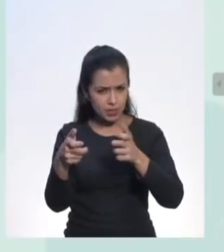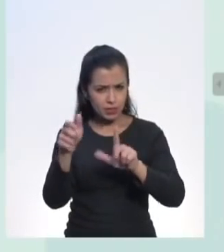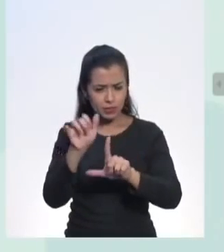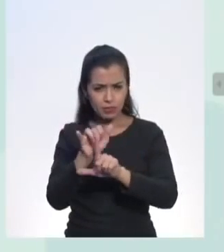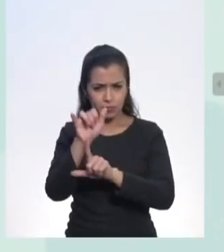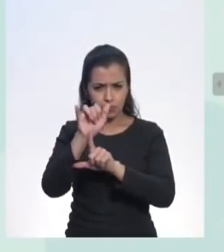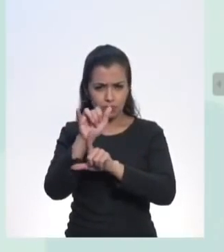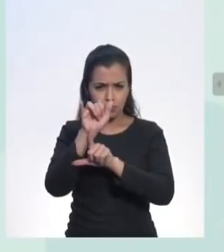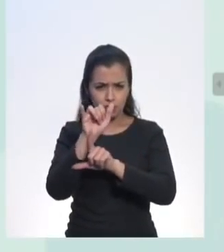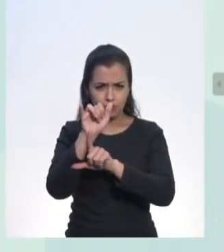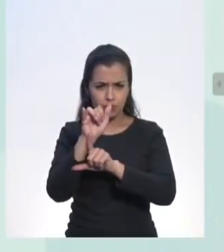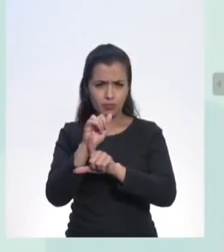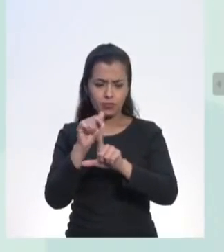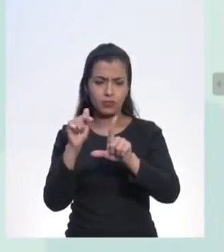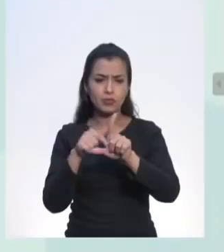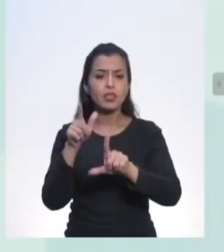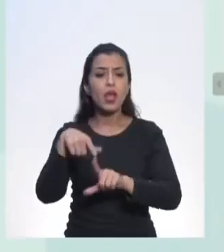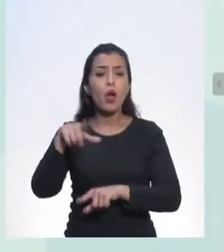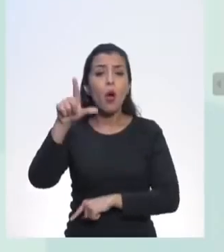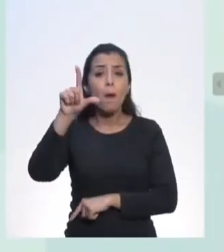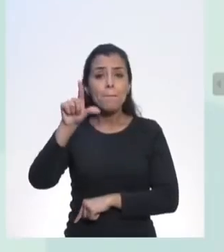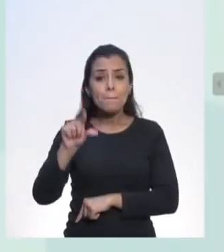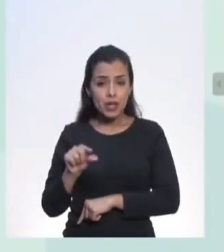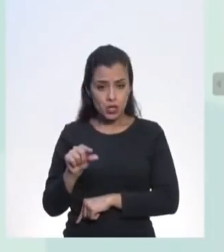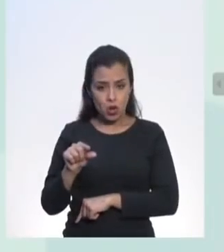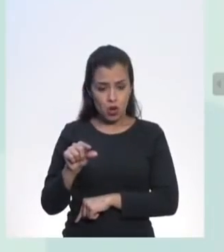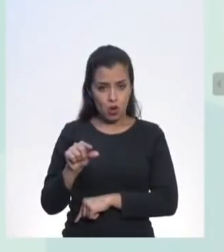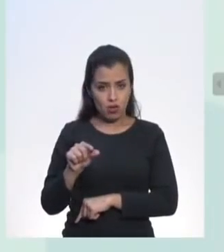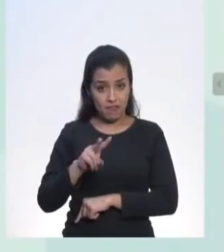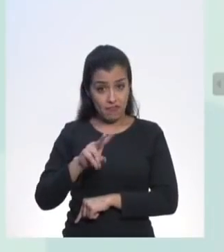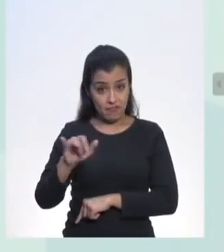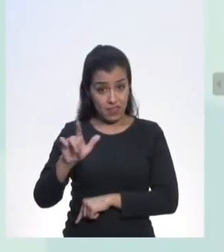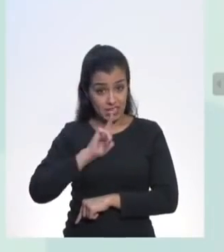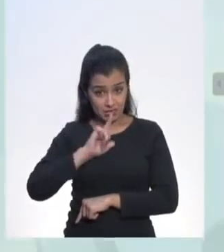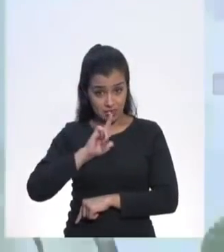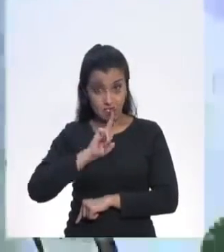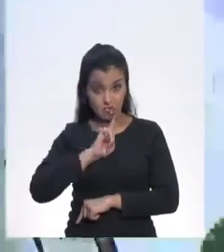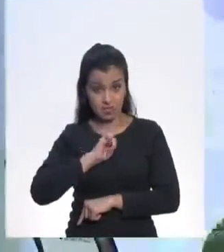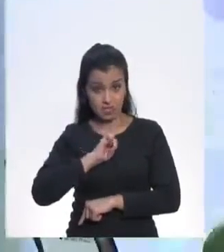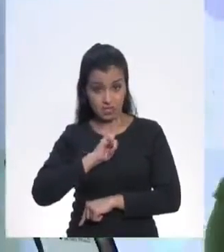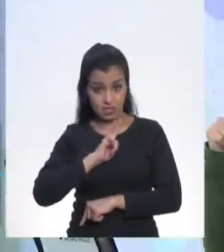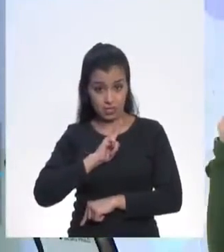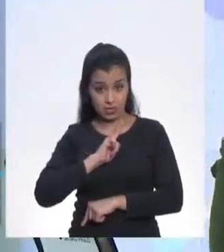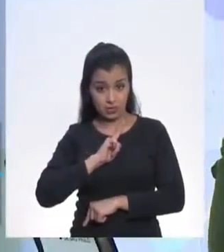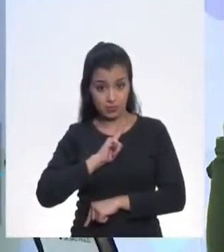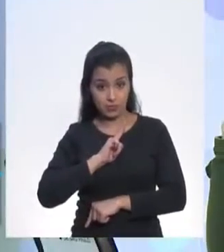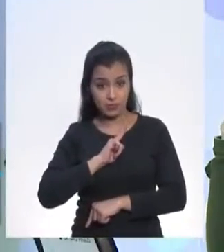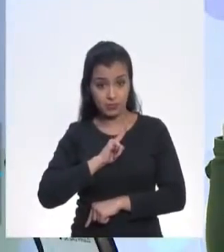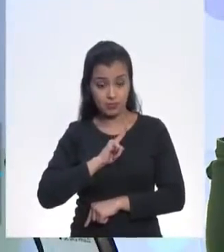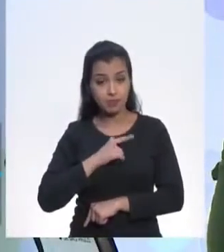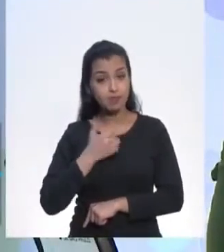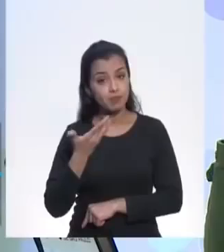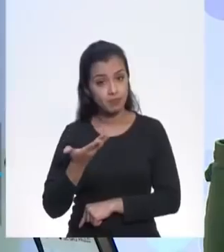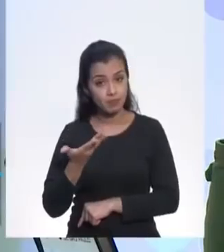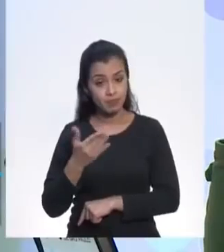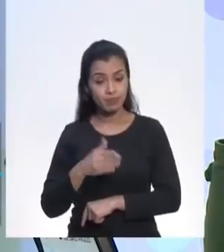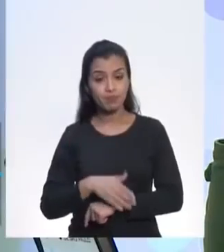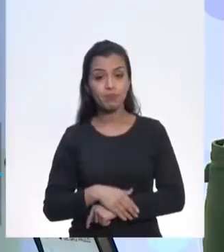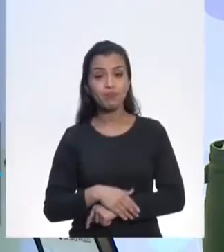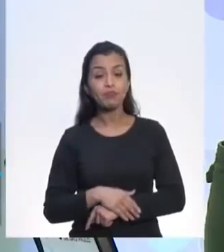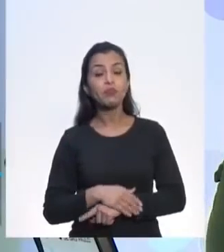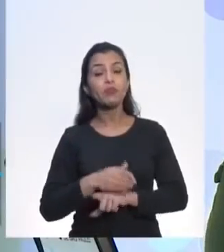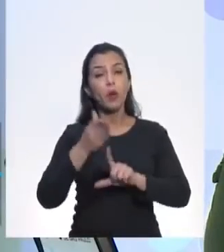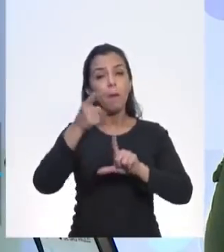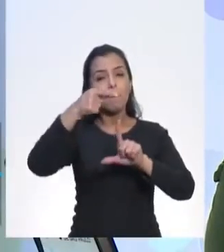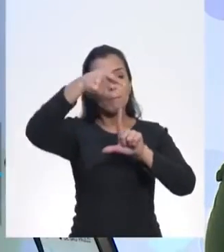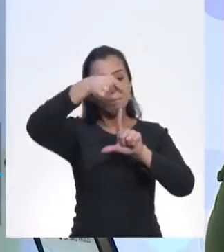o menor valor de y que vai ter para montar esse gráfico? Pois é, como é o